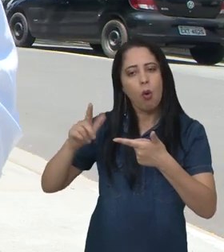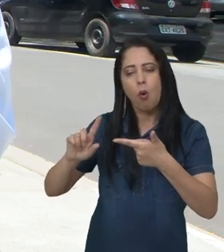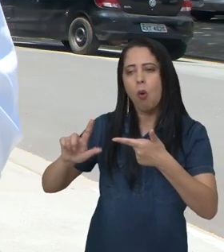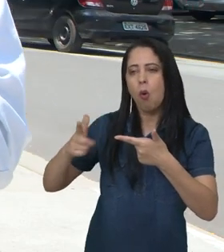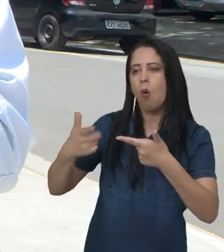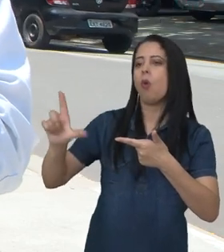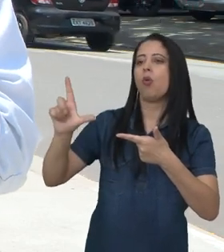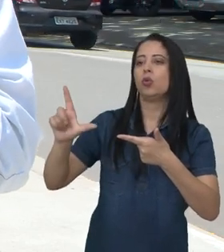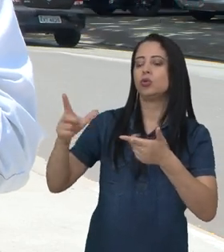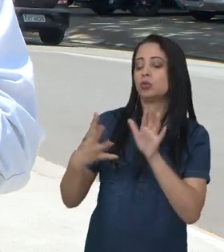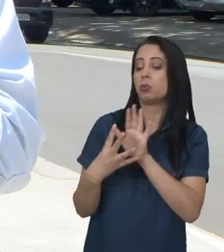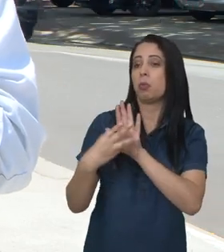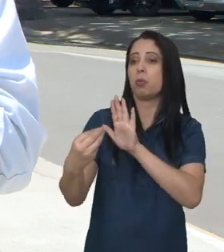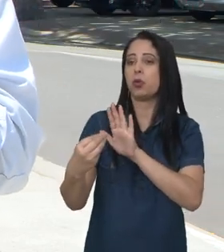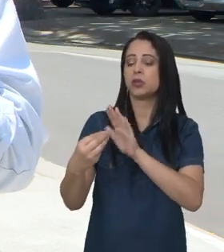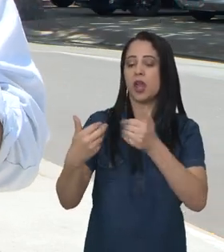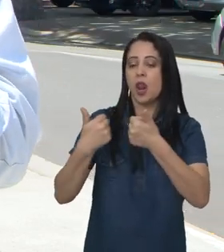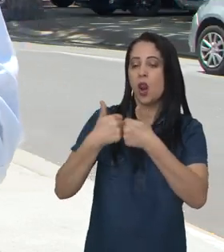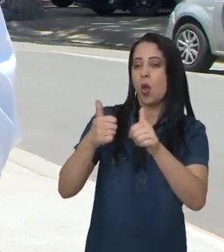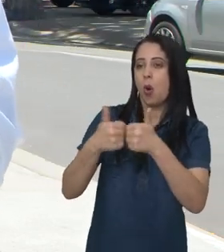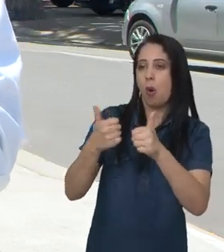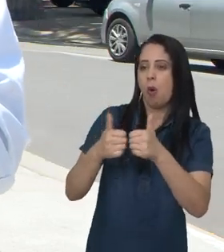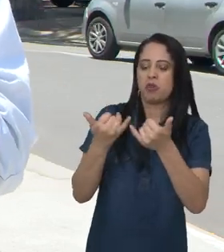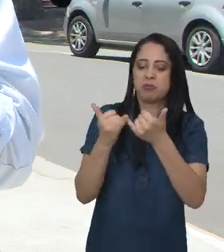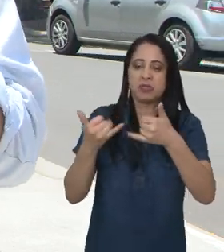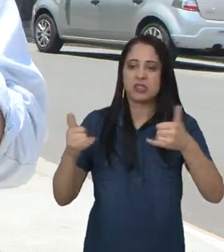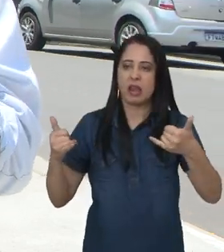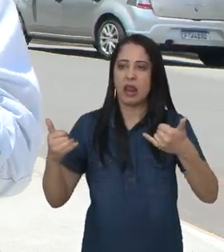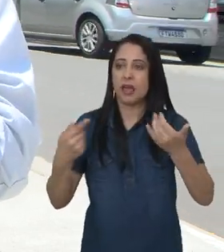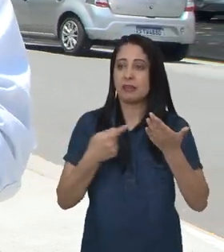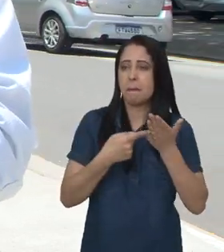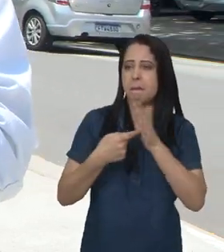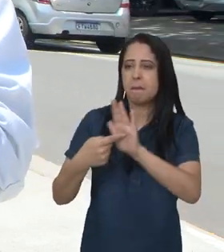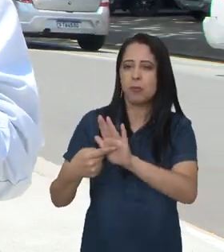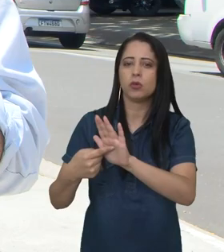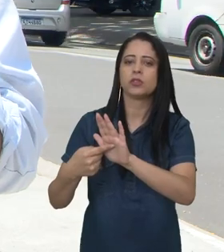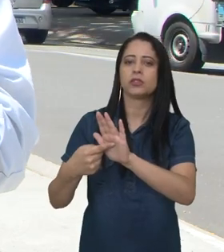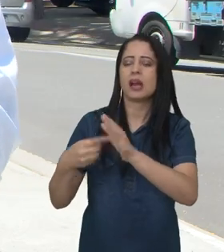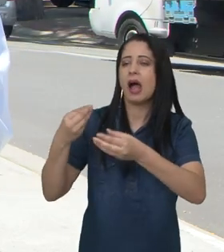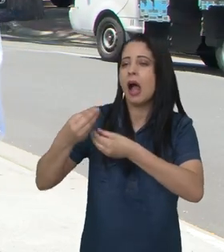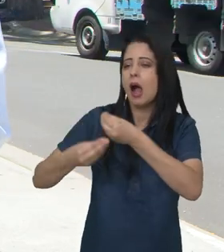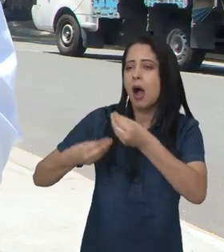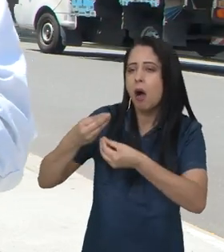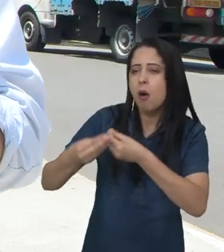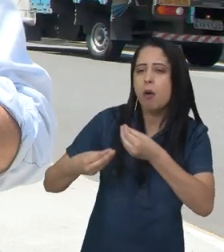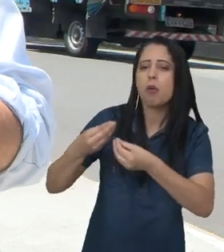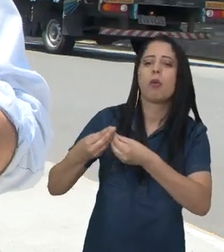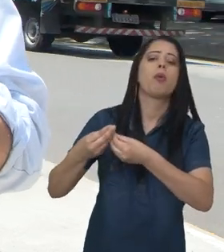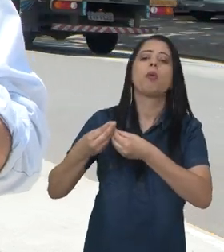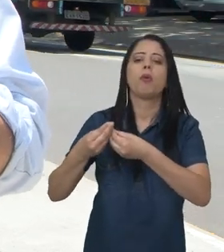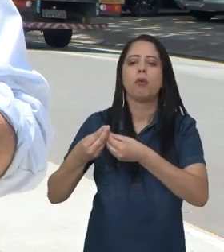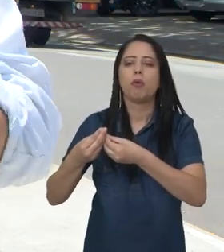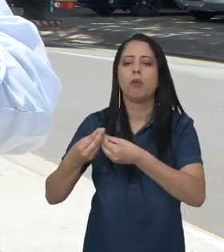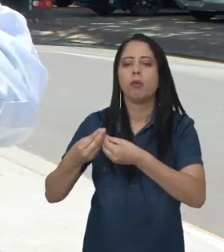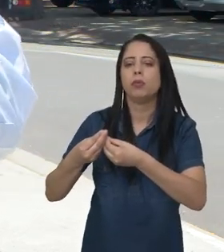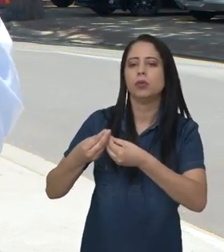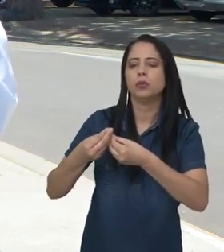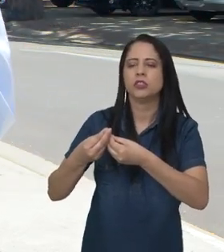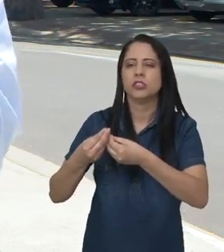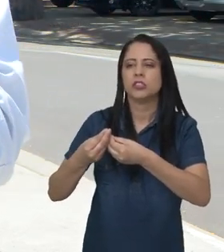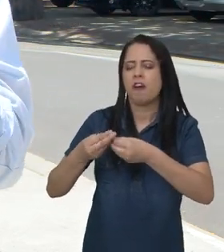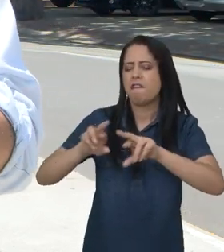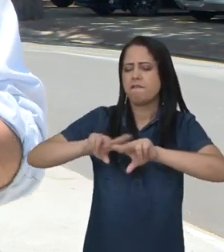passo que é esse exemplo de carro que vai trazer para gente dados da cidade de como ele vai funcionar de como ele vai funcionar